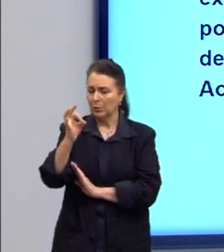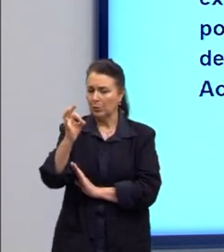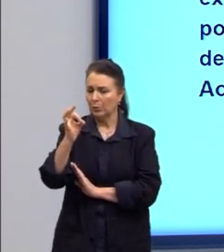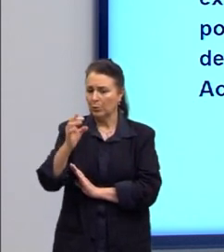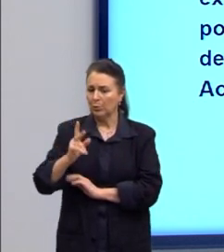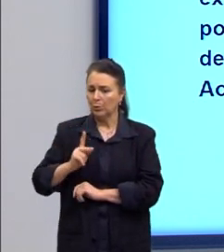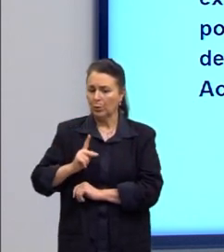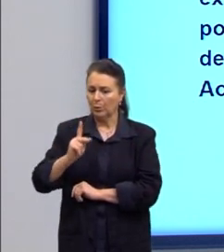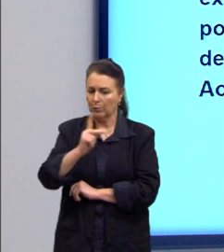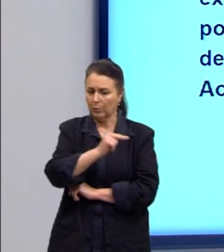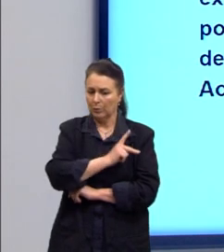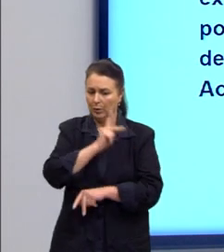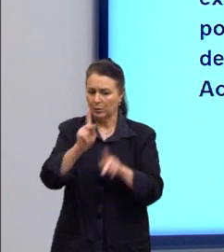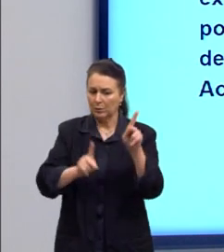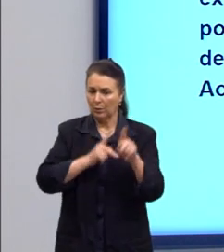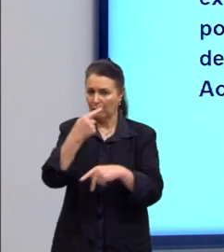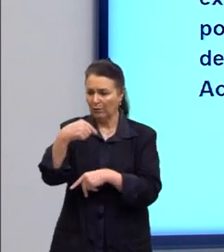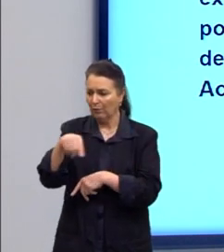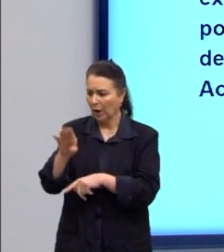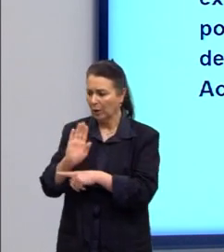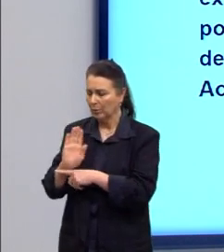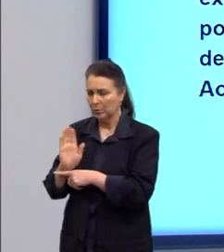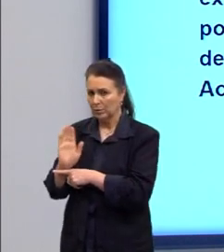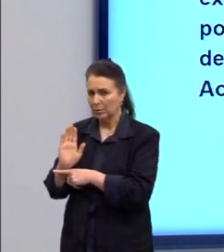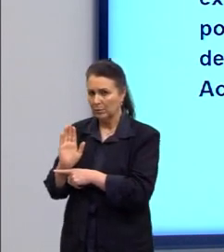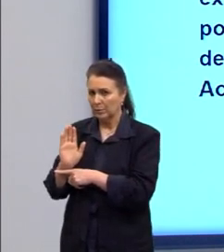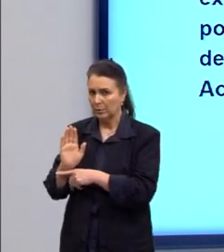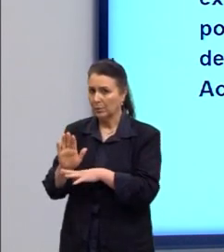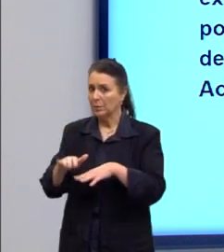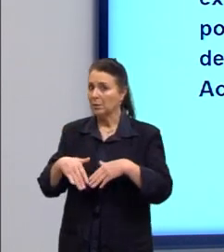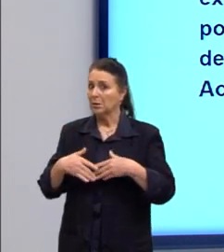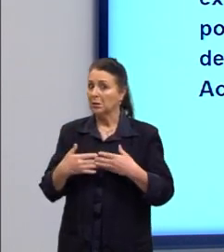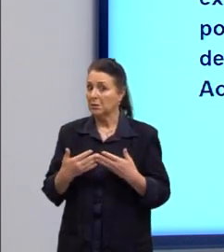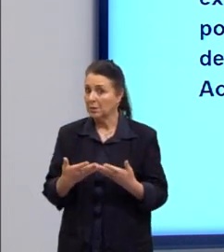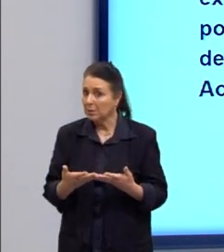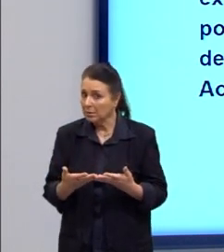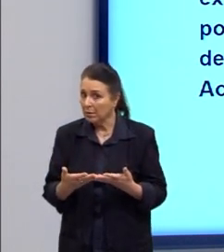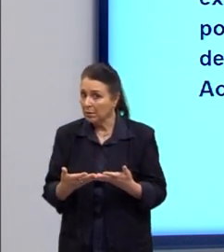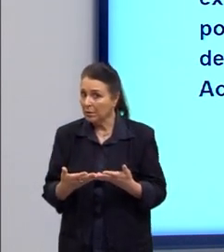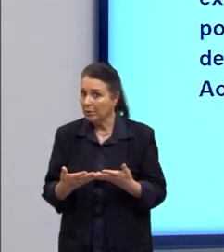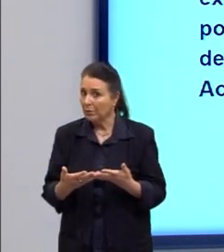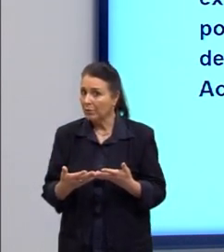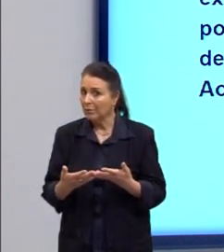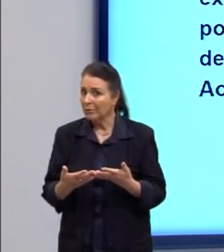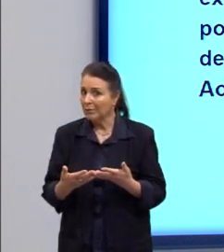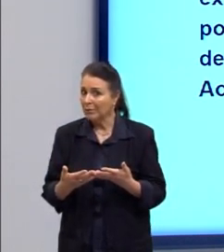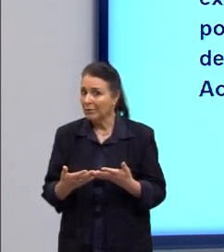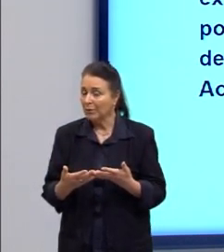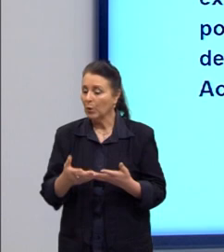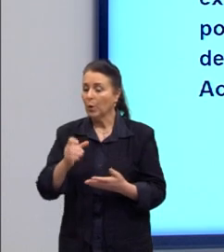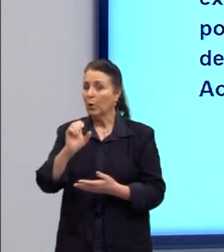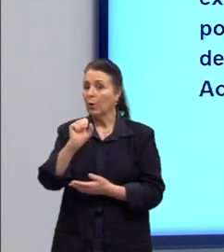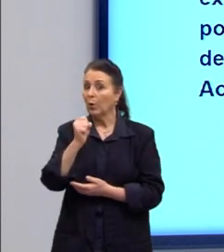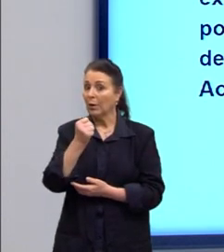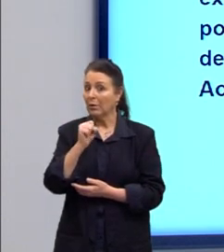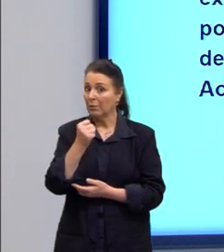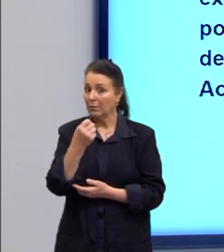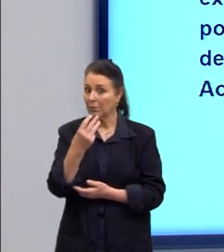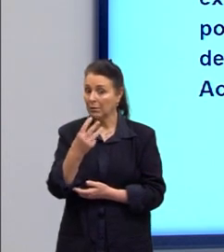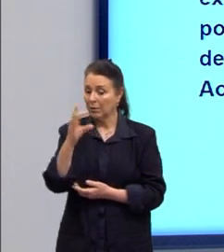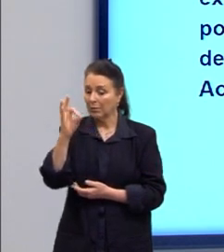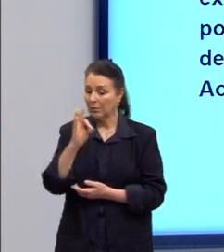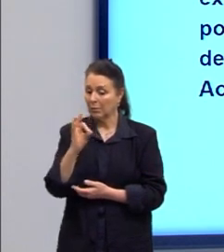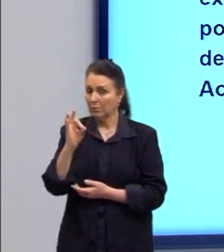frequenta o cinema logo nós podemos deduzir Que 83%